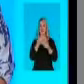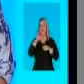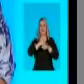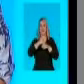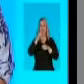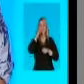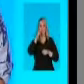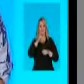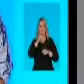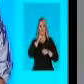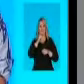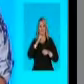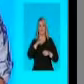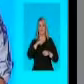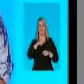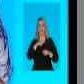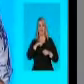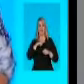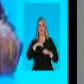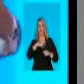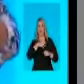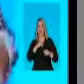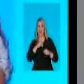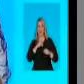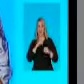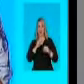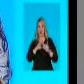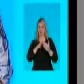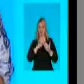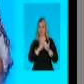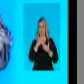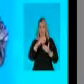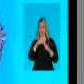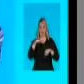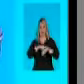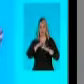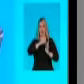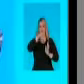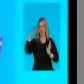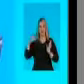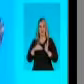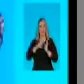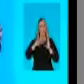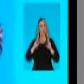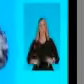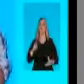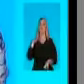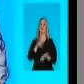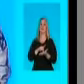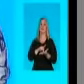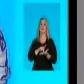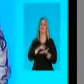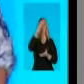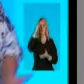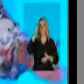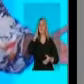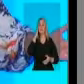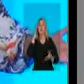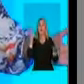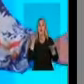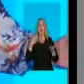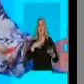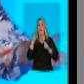agora, que têm seus filhos em escola que não tem tempo integral, não é verdade? Que as pessoas vão entender que tipo de projeto nós vamos realizar. E nós vamos